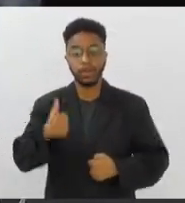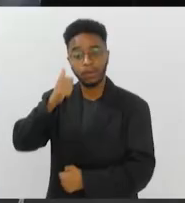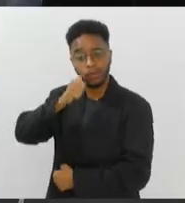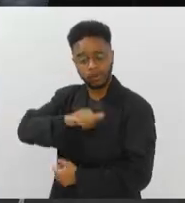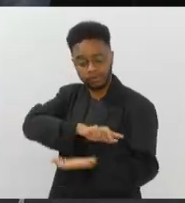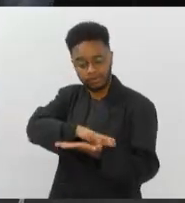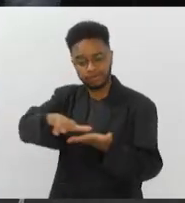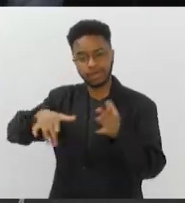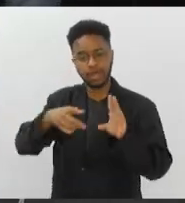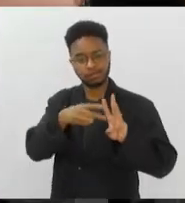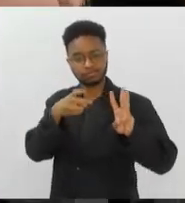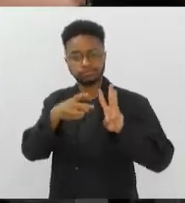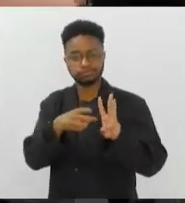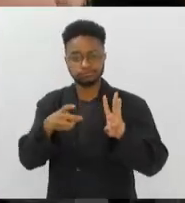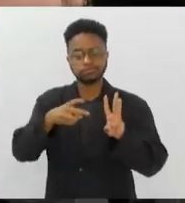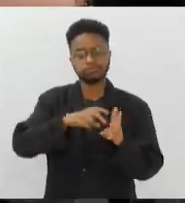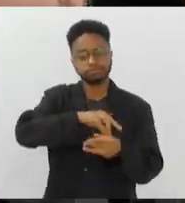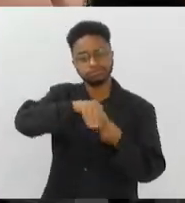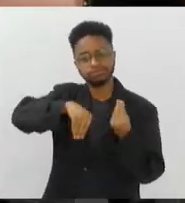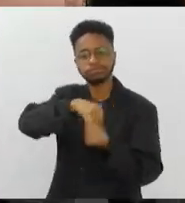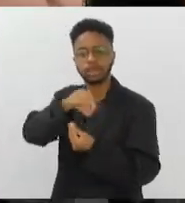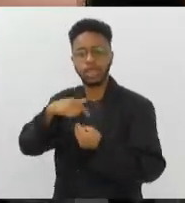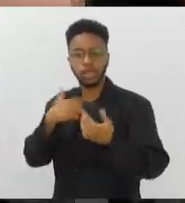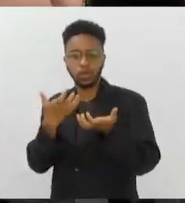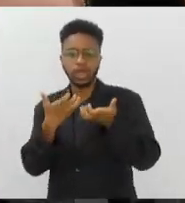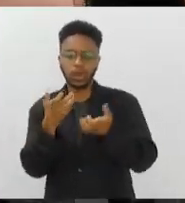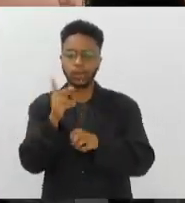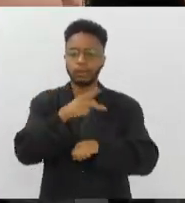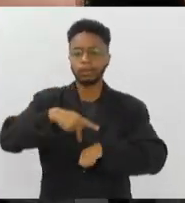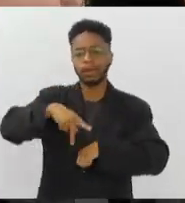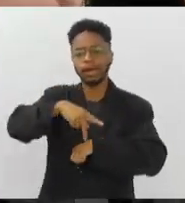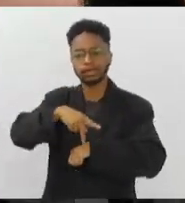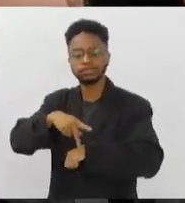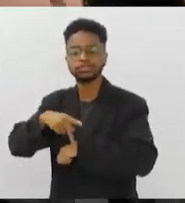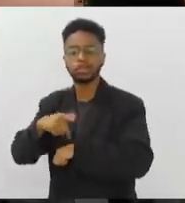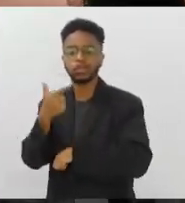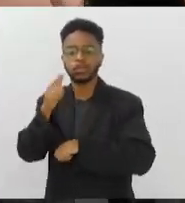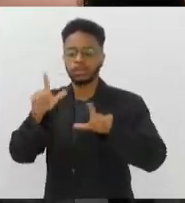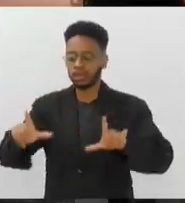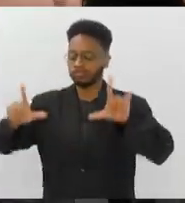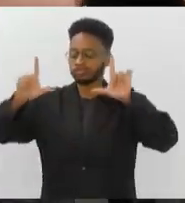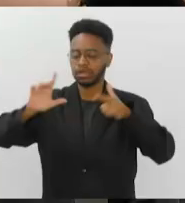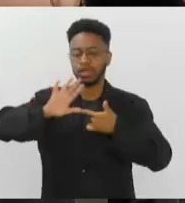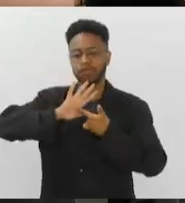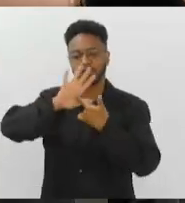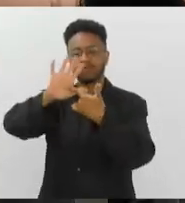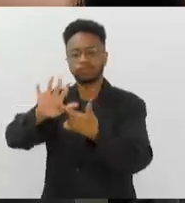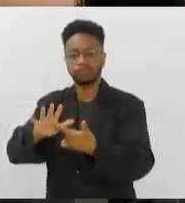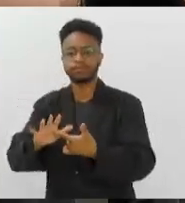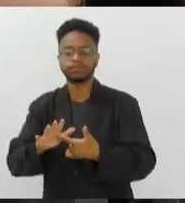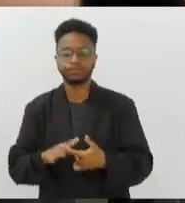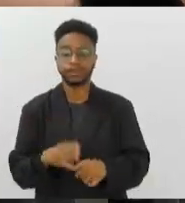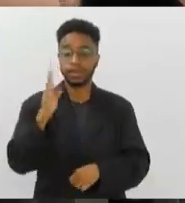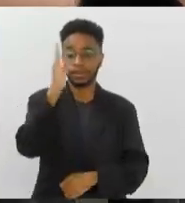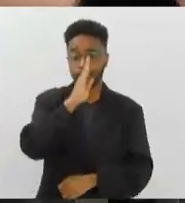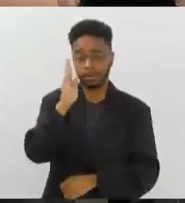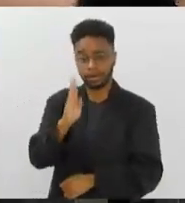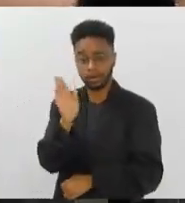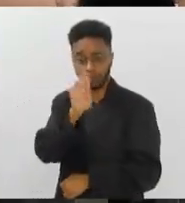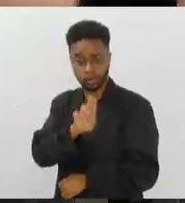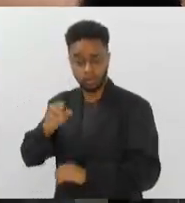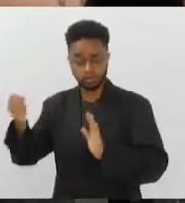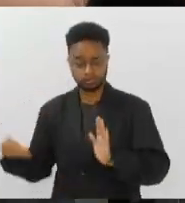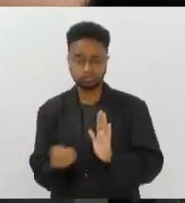Mulheres, tamoios, mulatos, eu quero um país que não tá no retrato. Brasil, teu nome